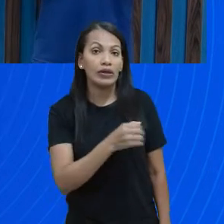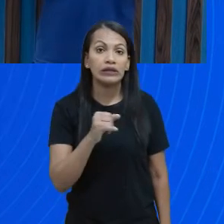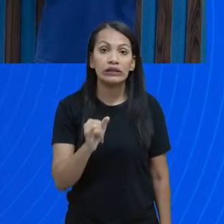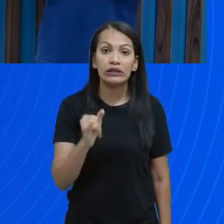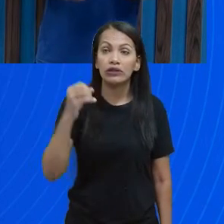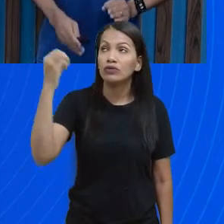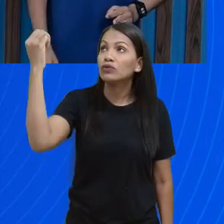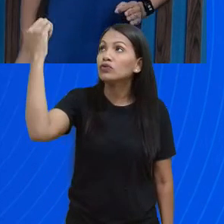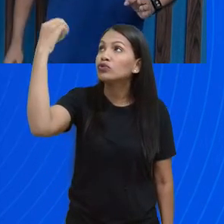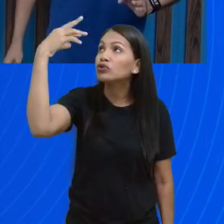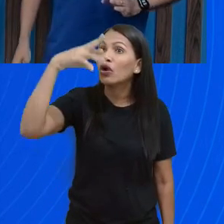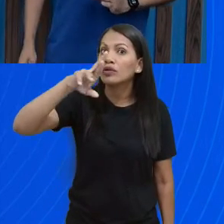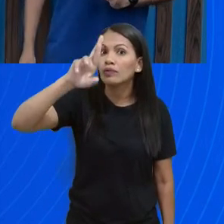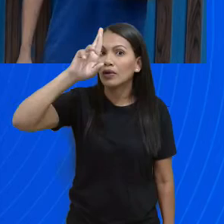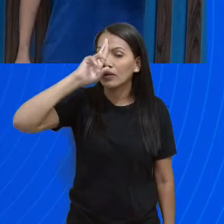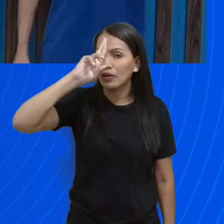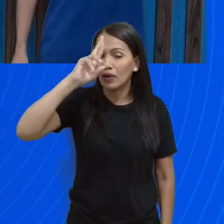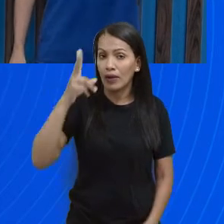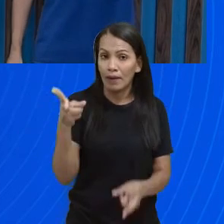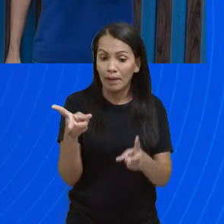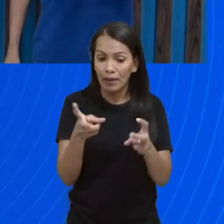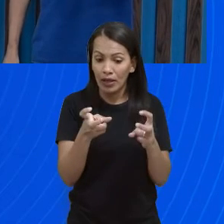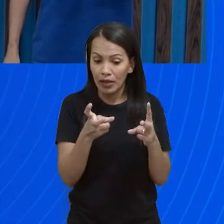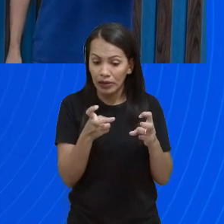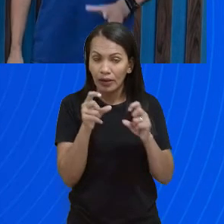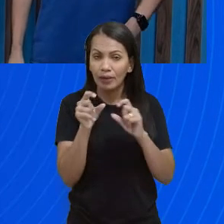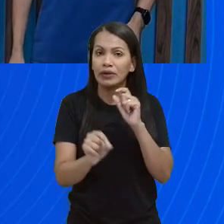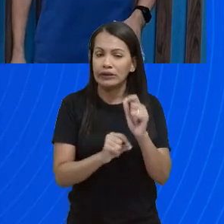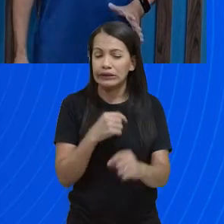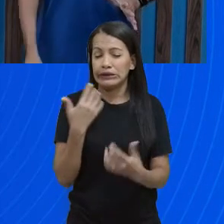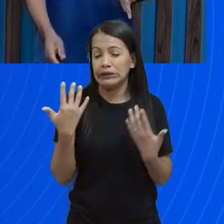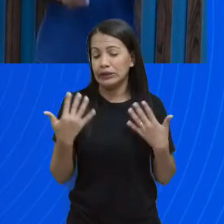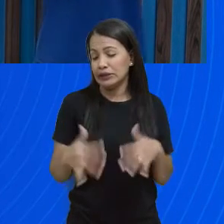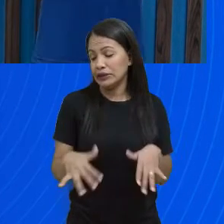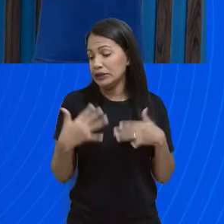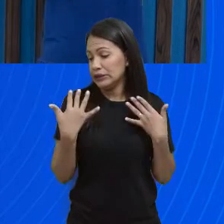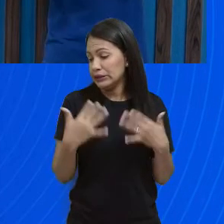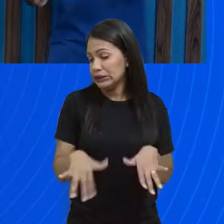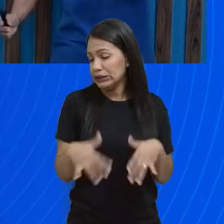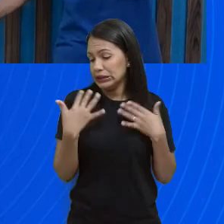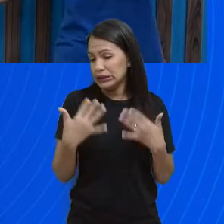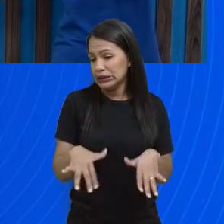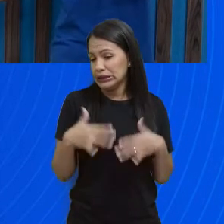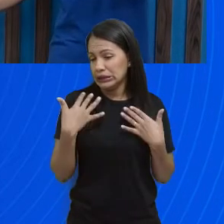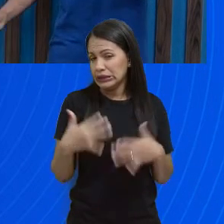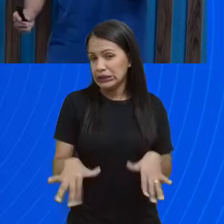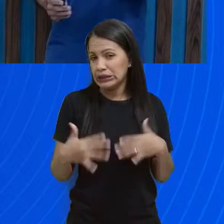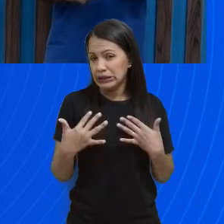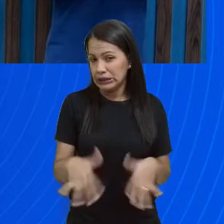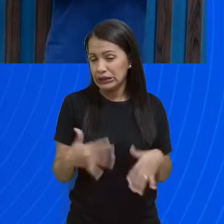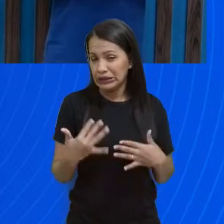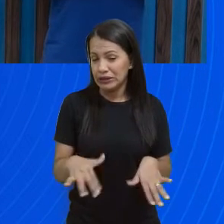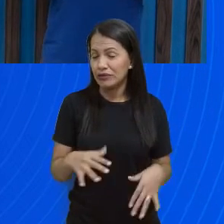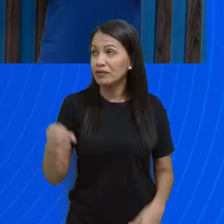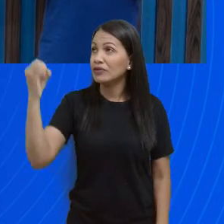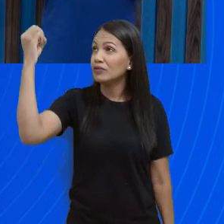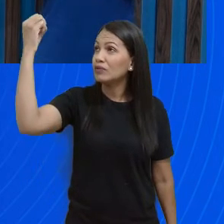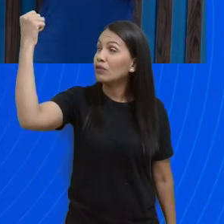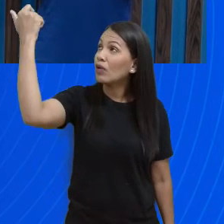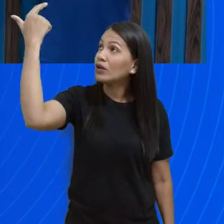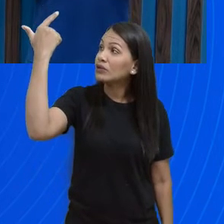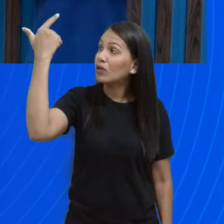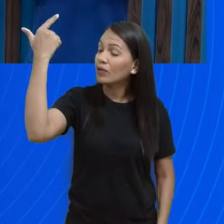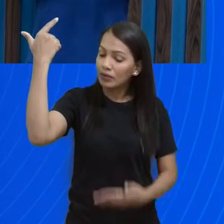do meio-dia, observe, se tiver lá embaixo, eita, danoso, pai, você descobre que vai ter umas sombrinhas aí específicas para cada um de